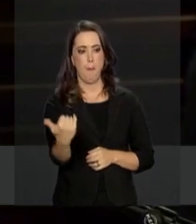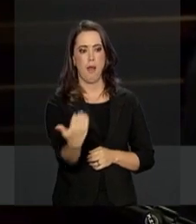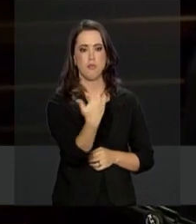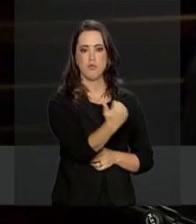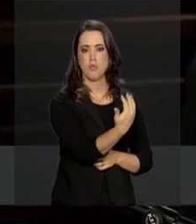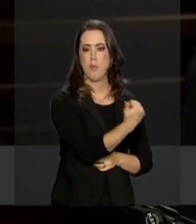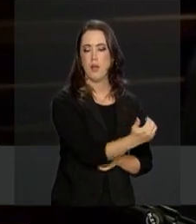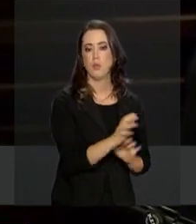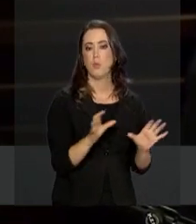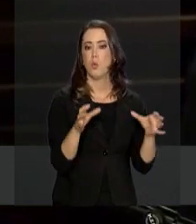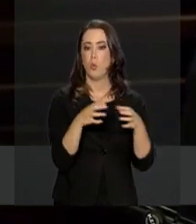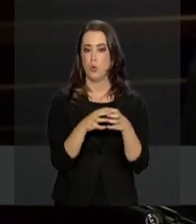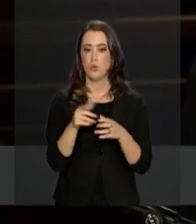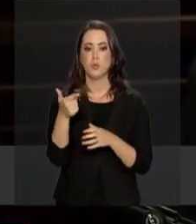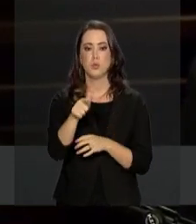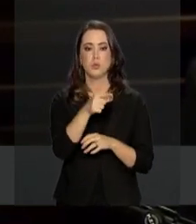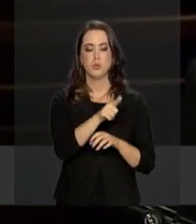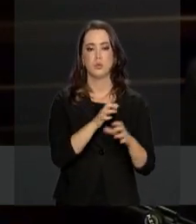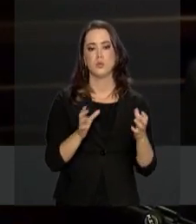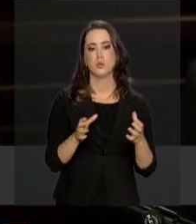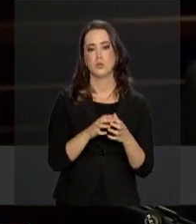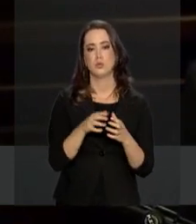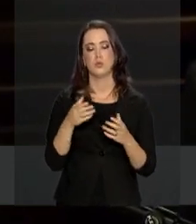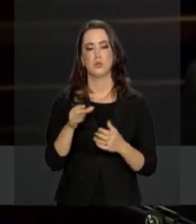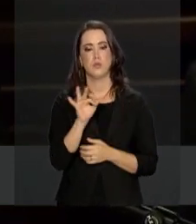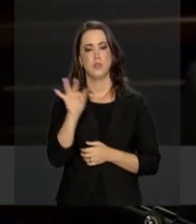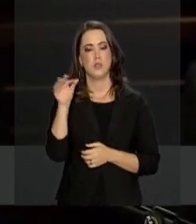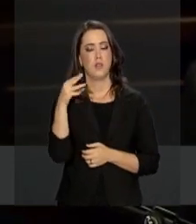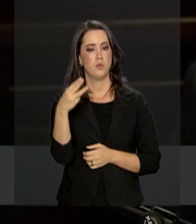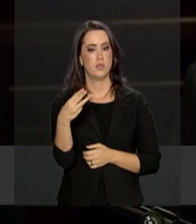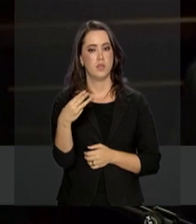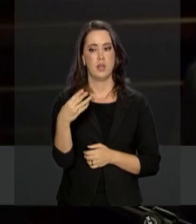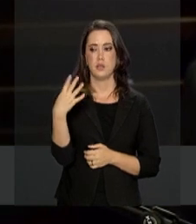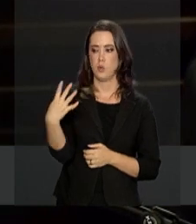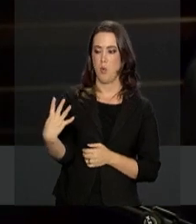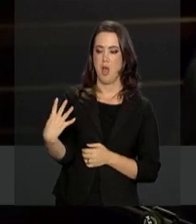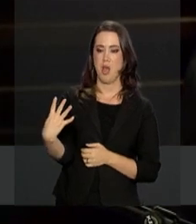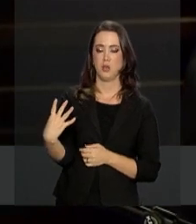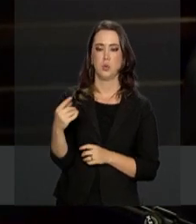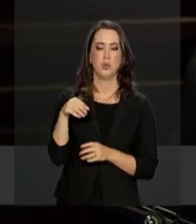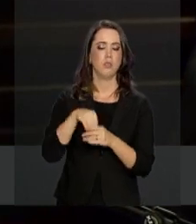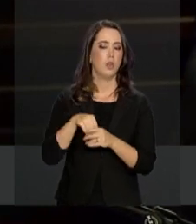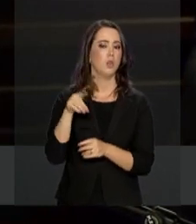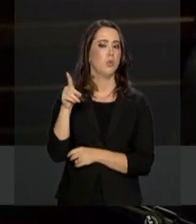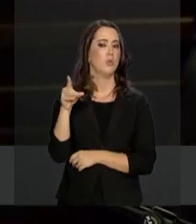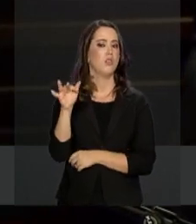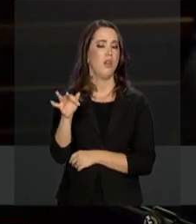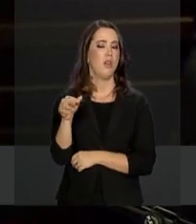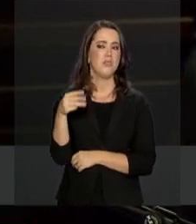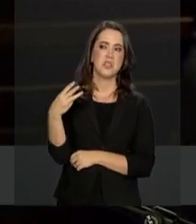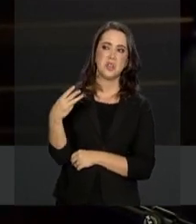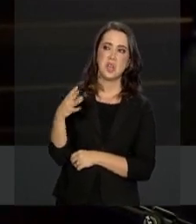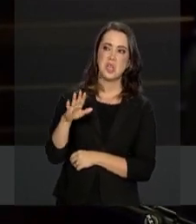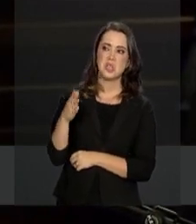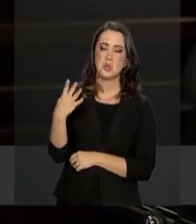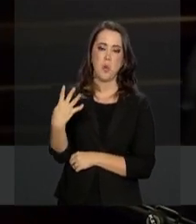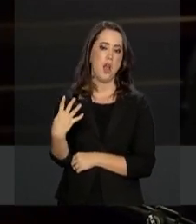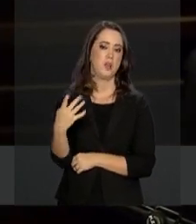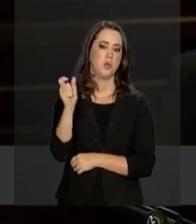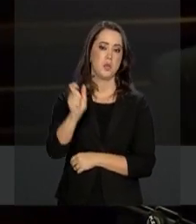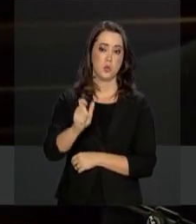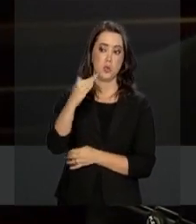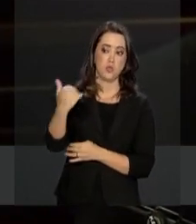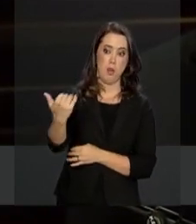sampa 15 né na área federal três ou quatro anos o distrito federal mais 3 ou 4 portanto todos eles sendo